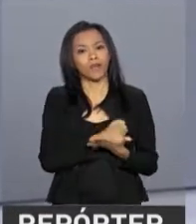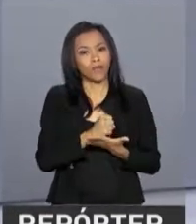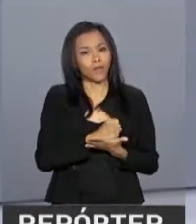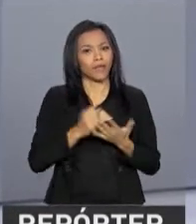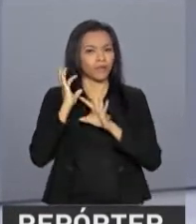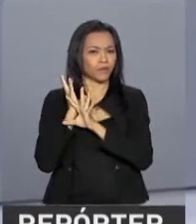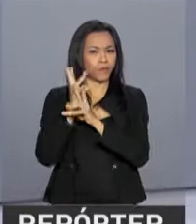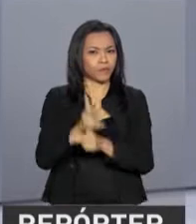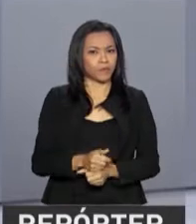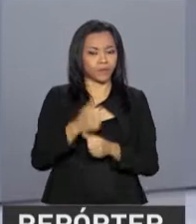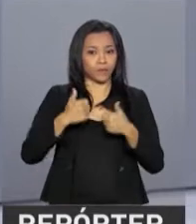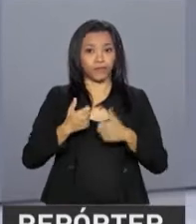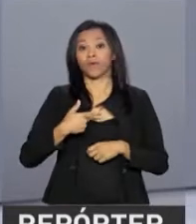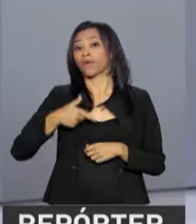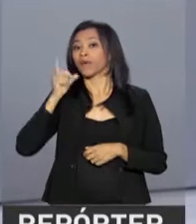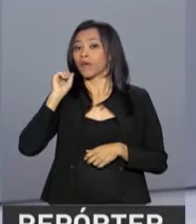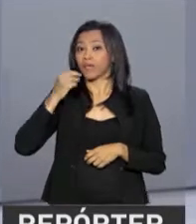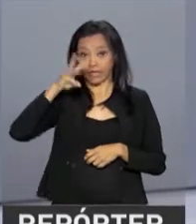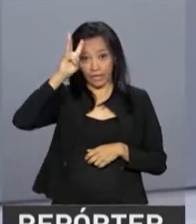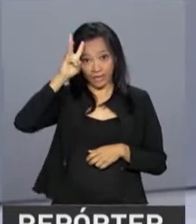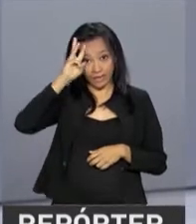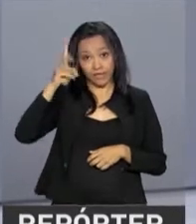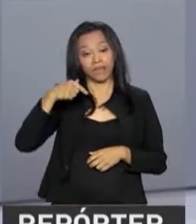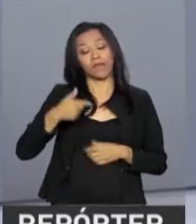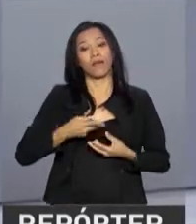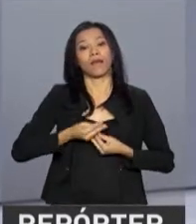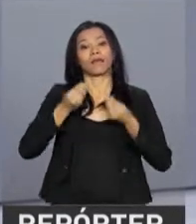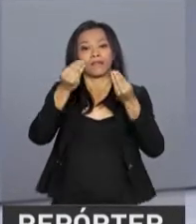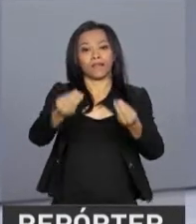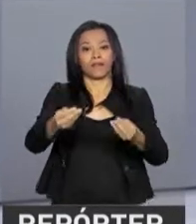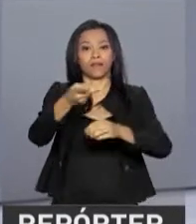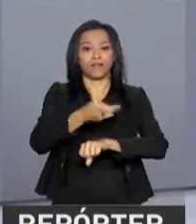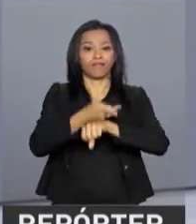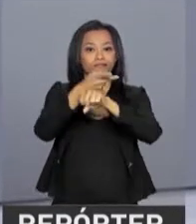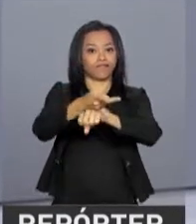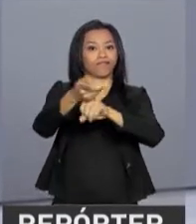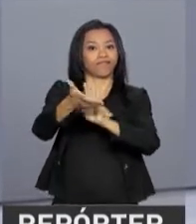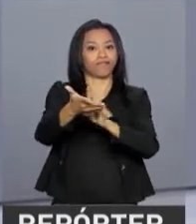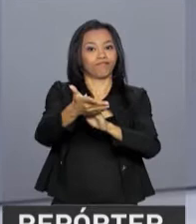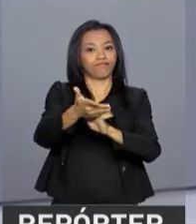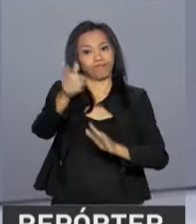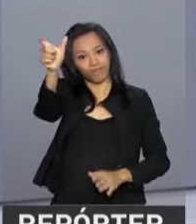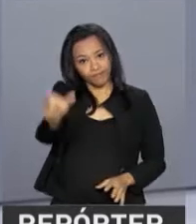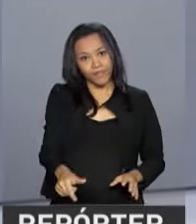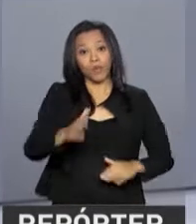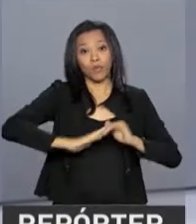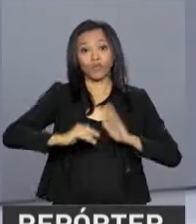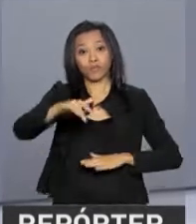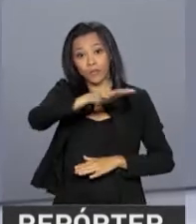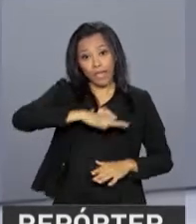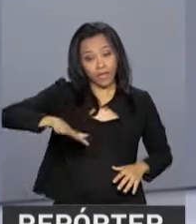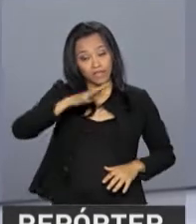nesta terça feira durante cerimônia de entrega da medalha de ordem do mérito médico a homenagem foi feita profissionais que se